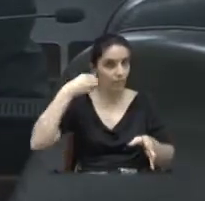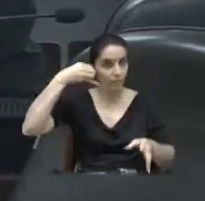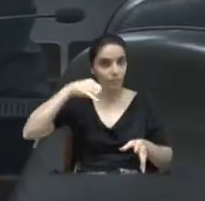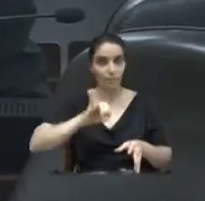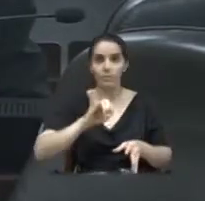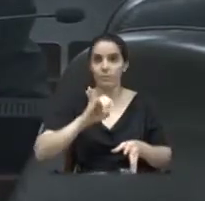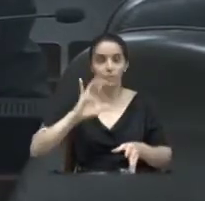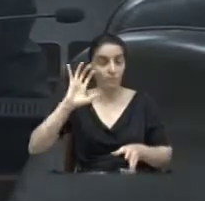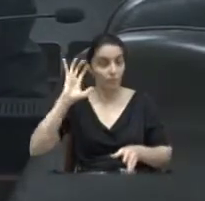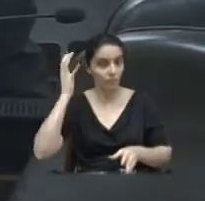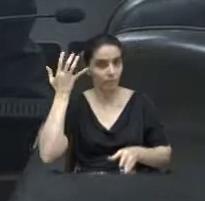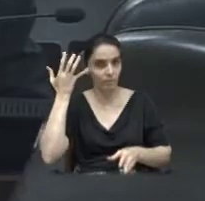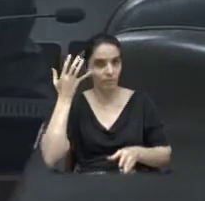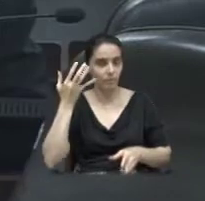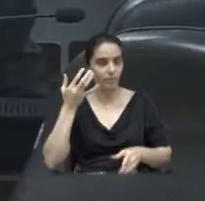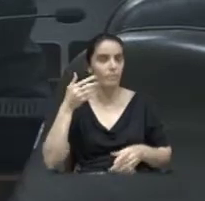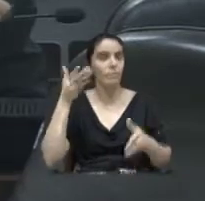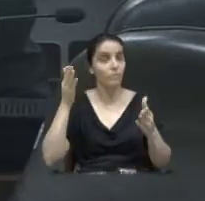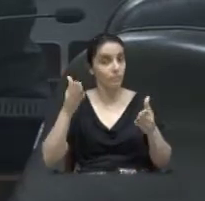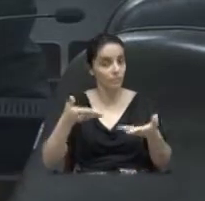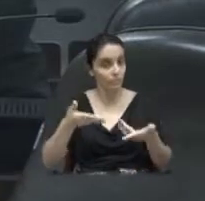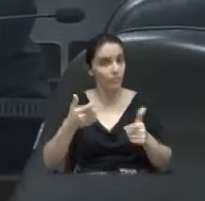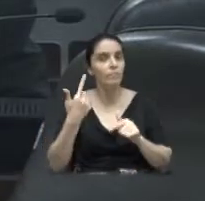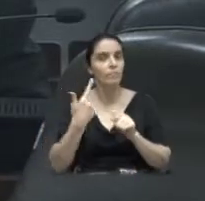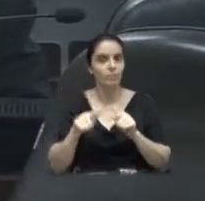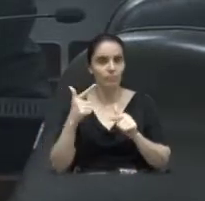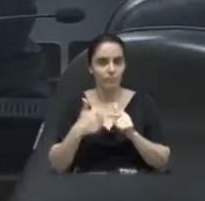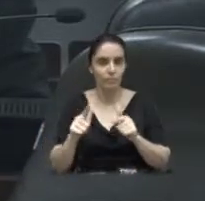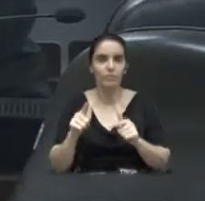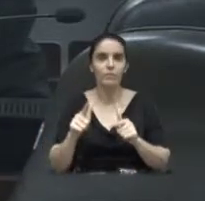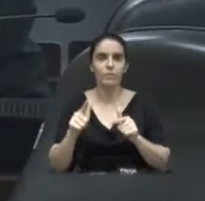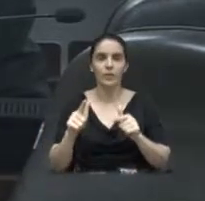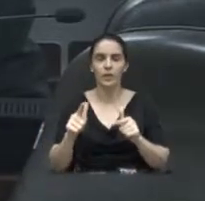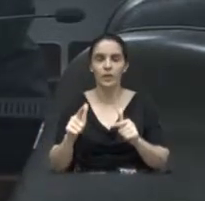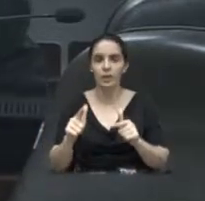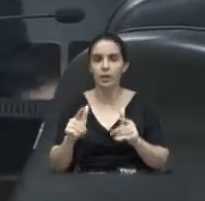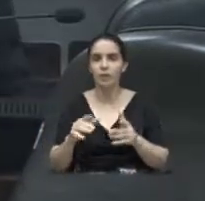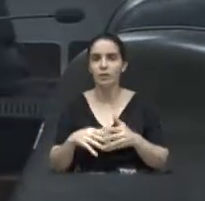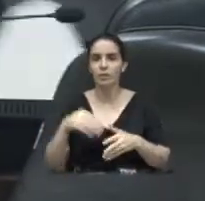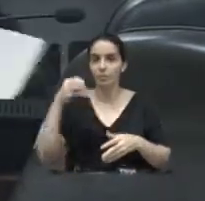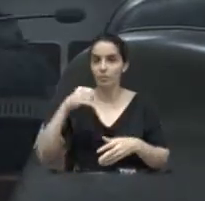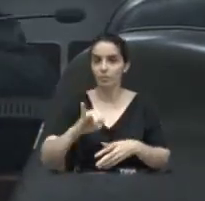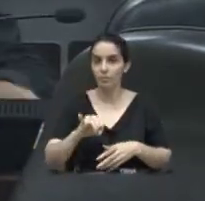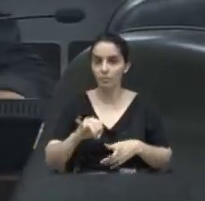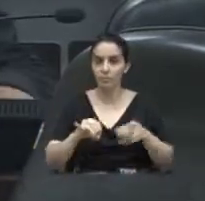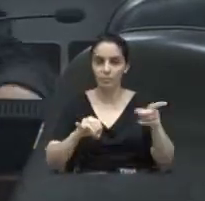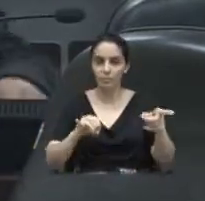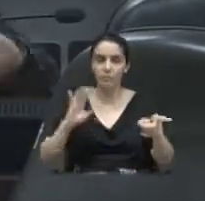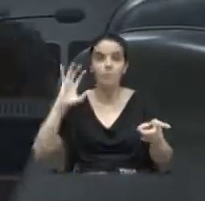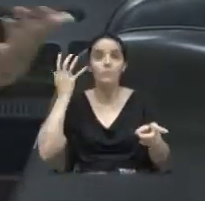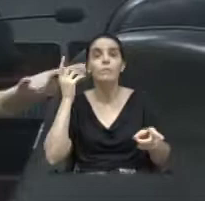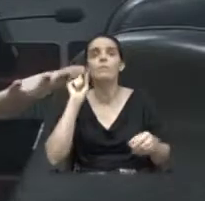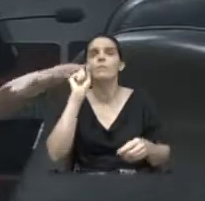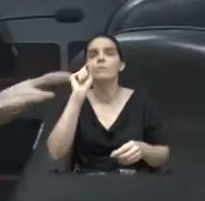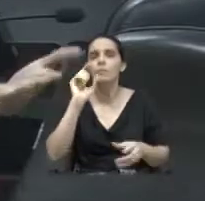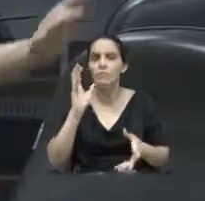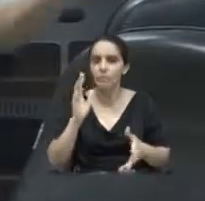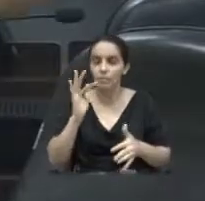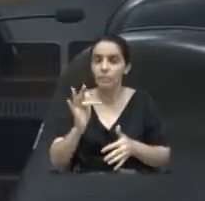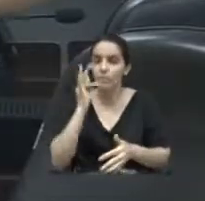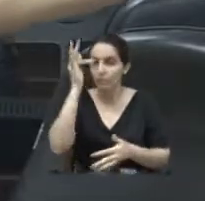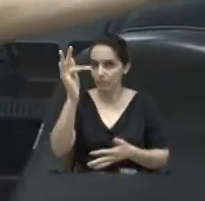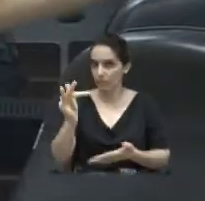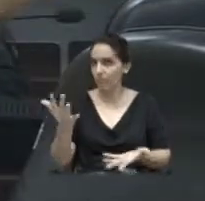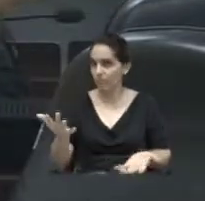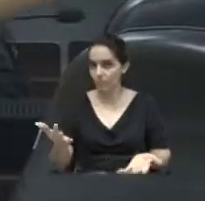nós já temos esse problema hoje de coleta de descarte de material. Se isso não acontecer, qual será o futuro? Nós